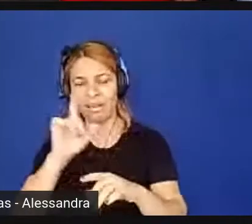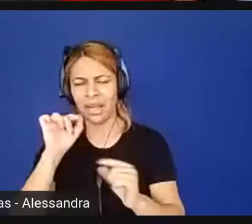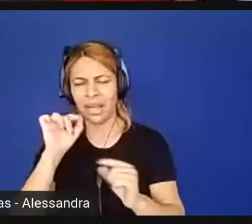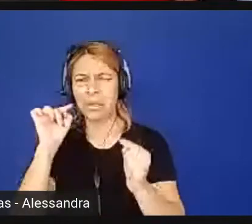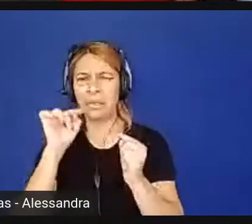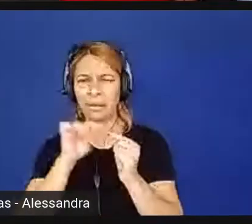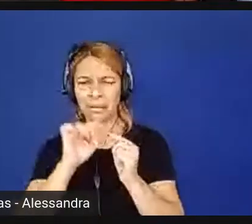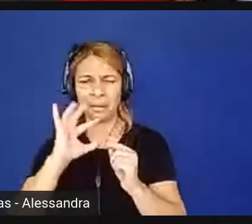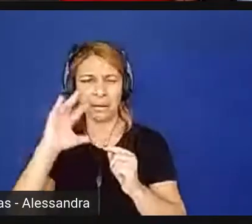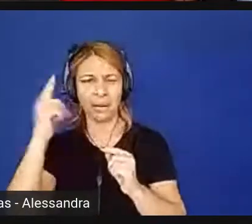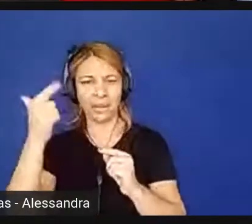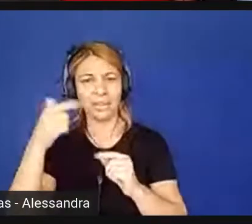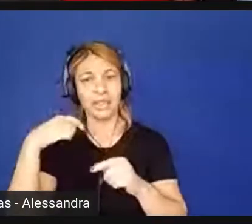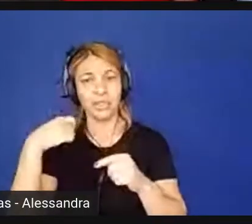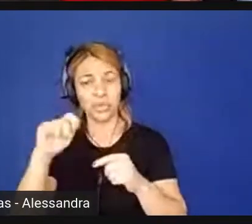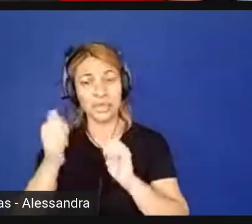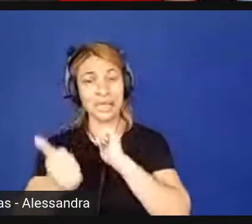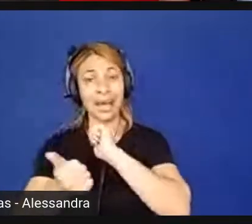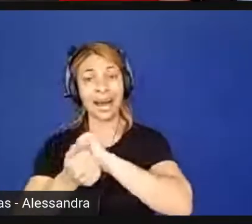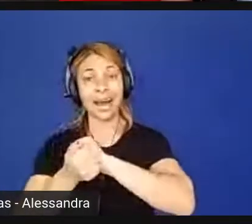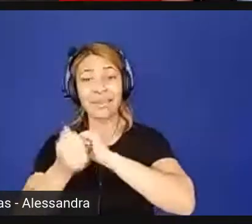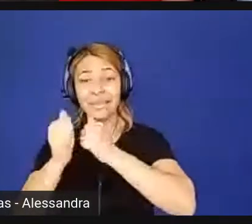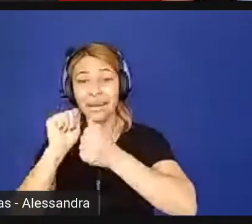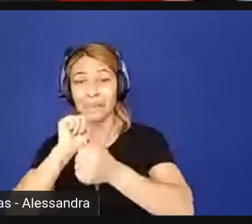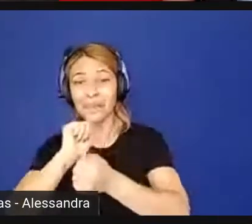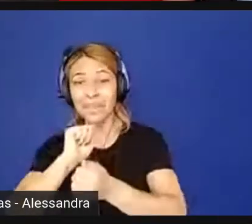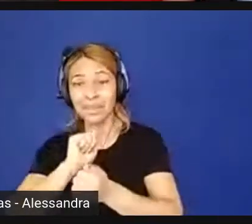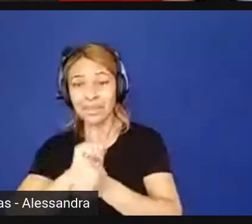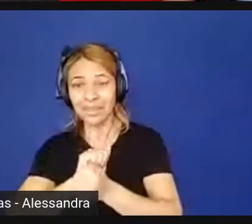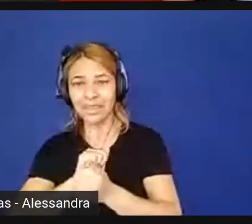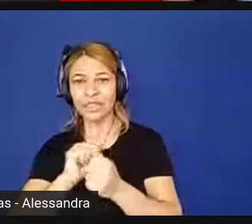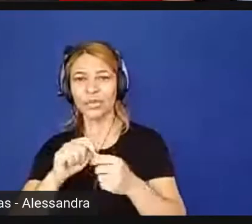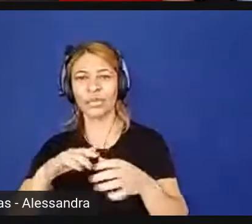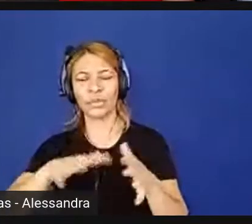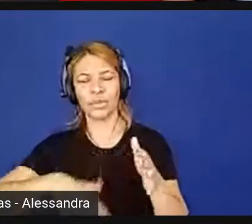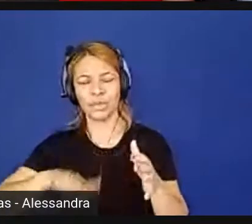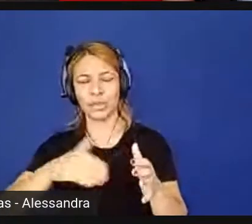utilizar adaptando devidamente para o setor público.